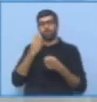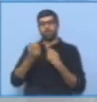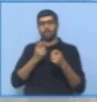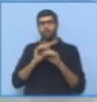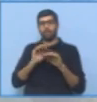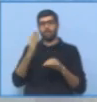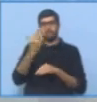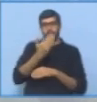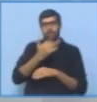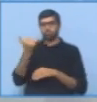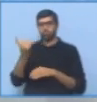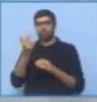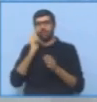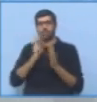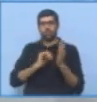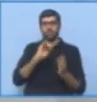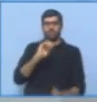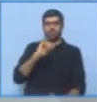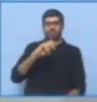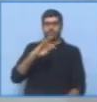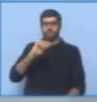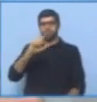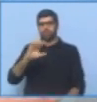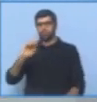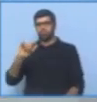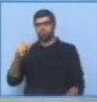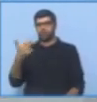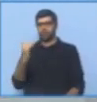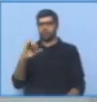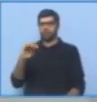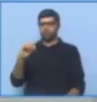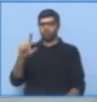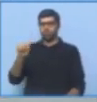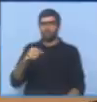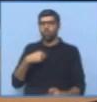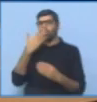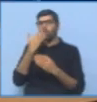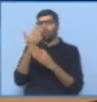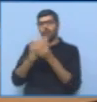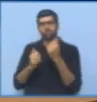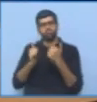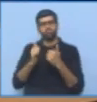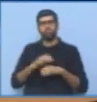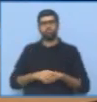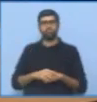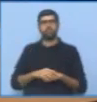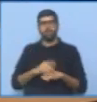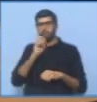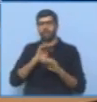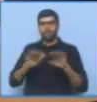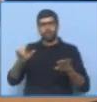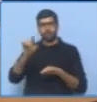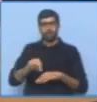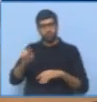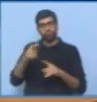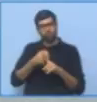primeira e da segunda leitura de Isaías e da Epístola aos Coríntios. Durante um bom lanche. Já exatamente, e também pode ser à mesa, fica